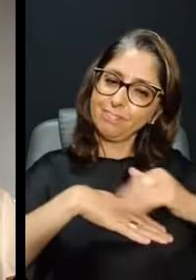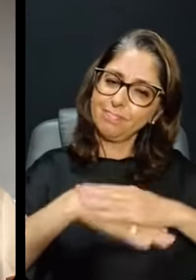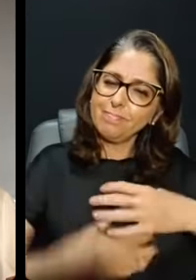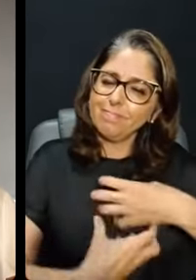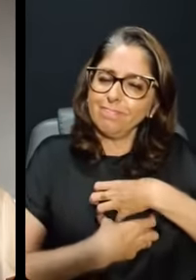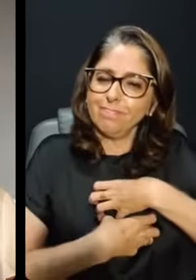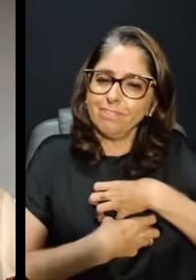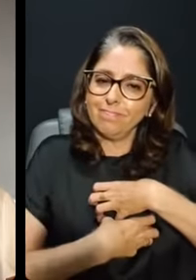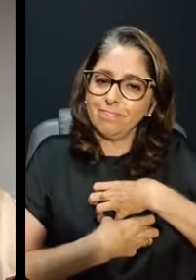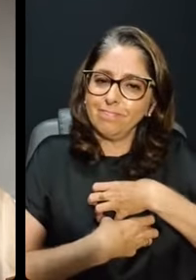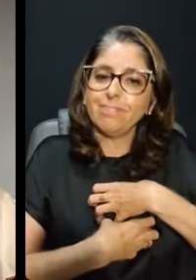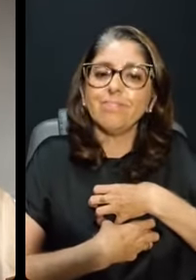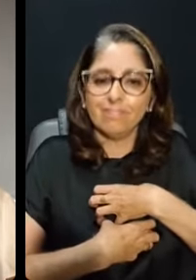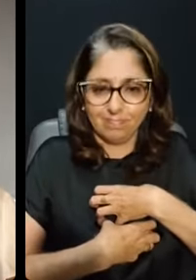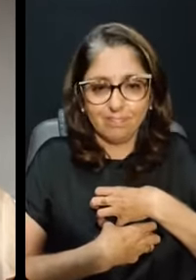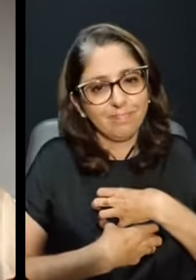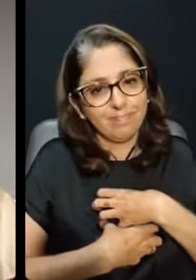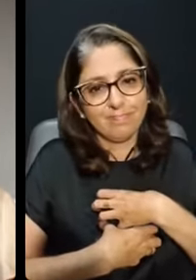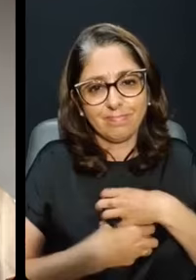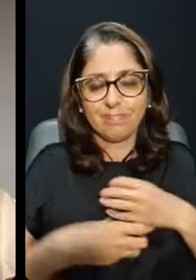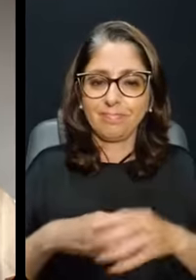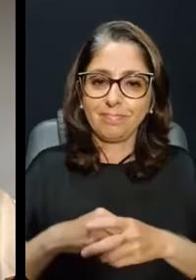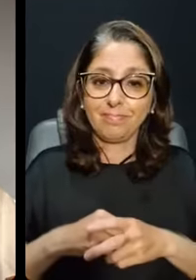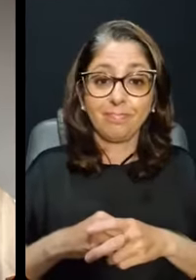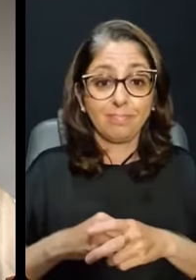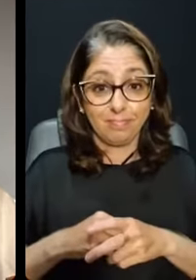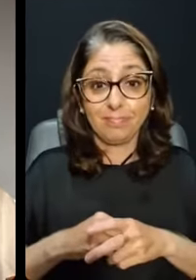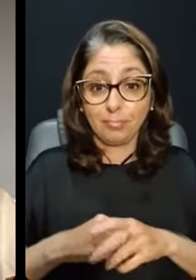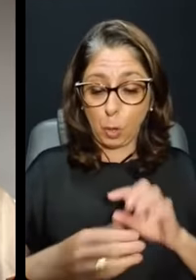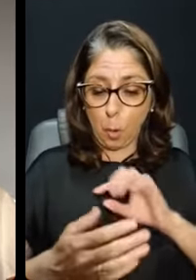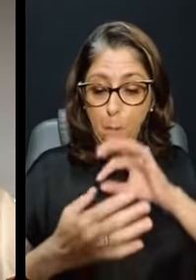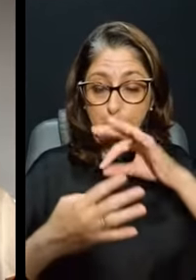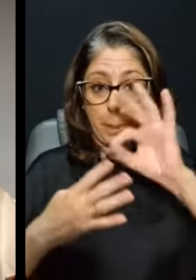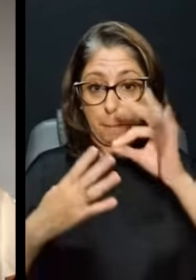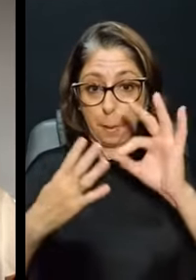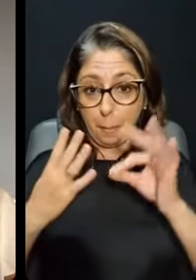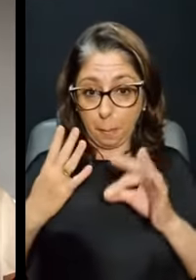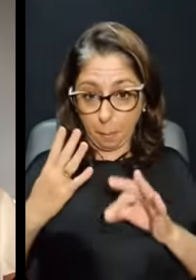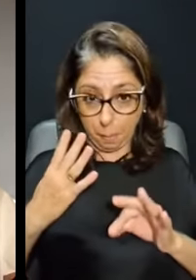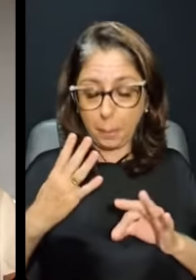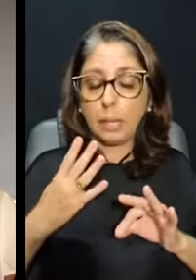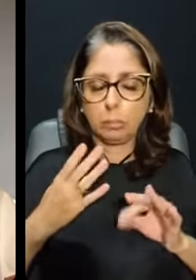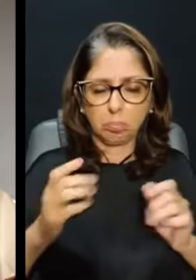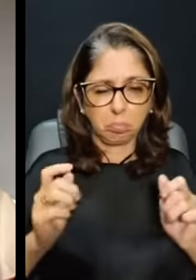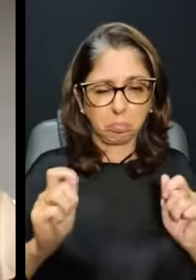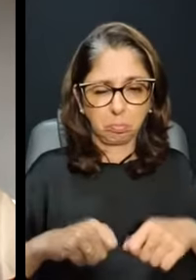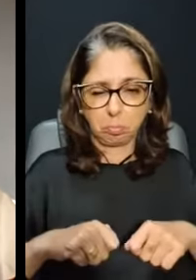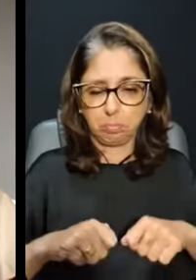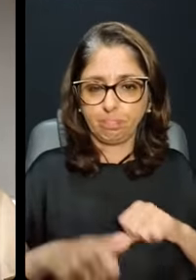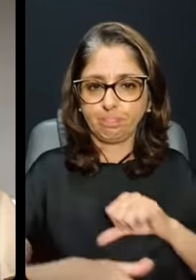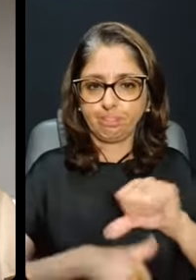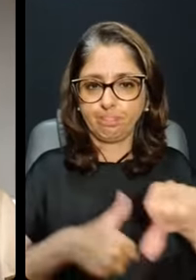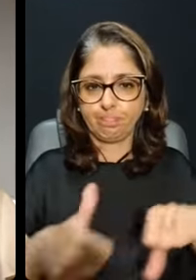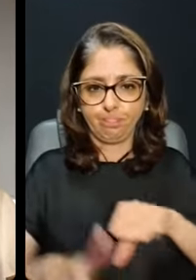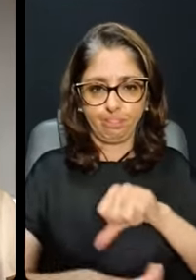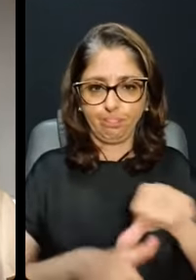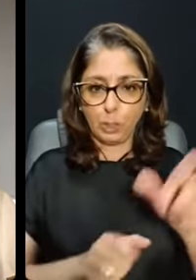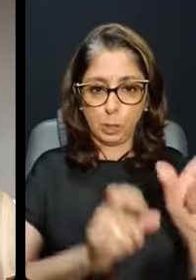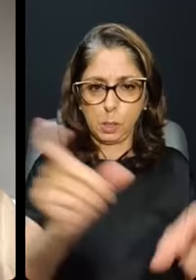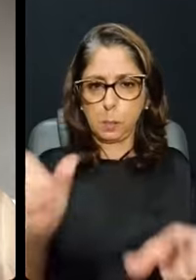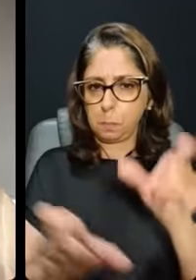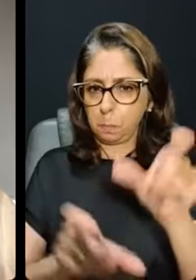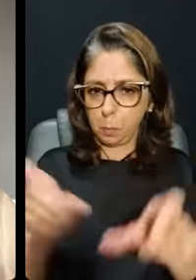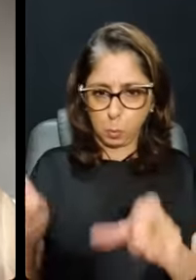fórmulas poderosas, capazes de transformar pessoas quando você começa a se colocar no lugar do outro, como você começa